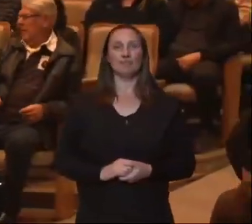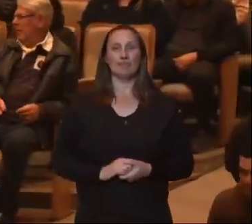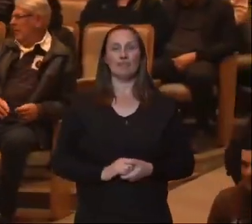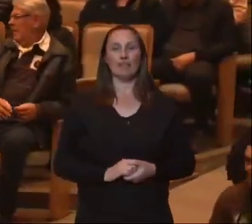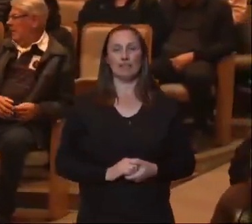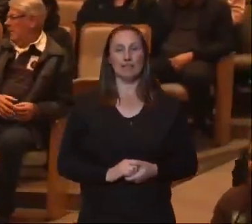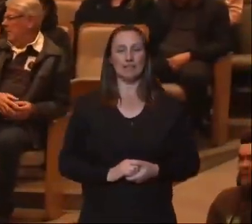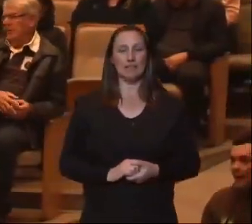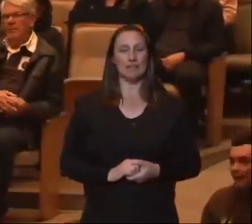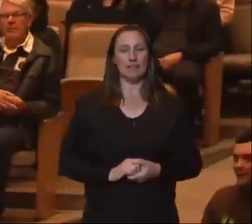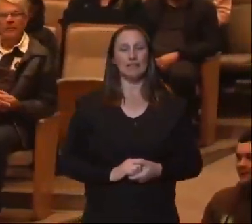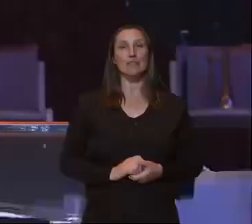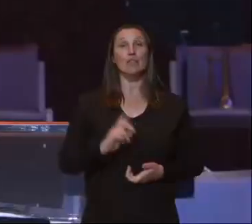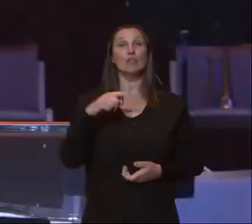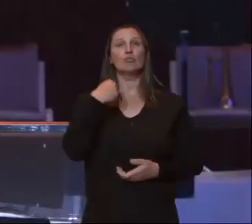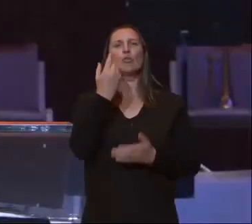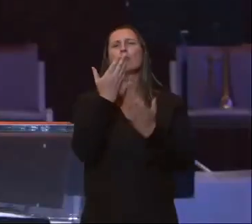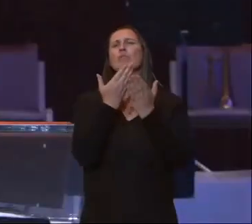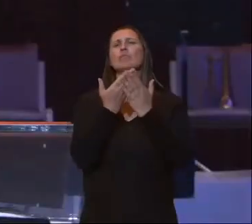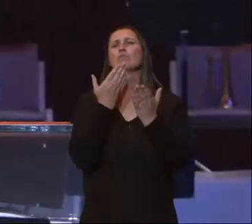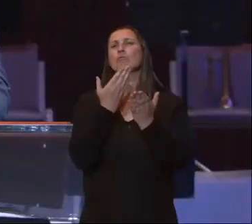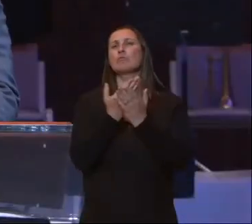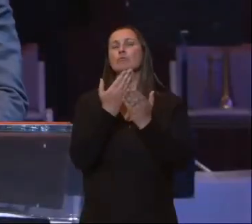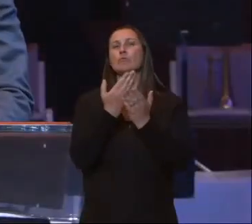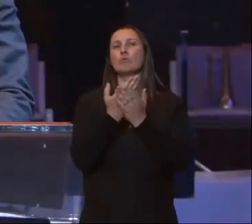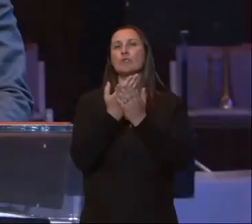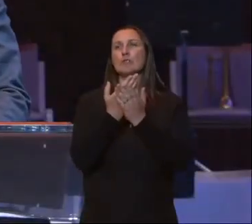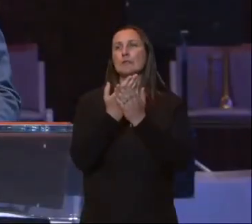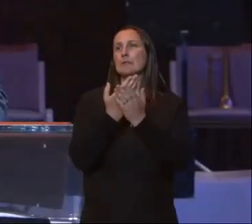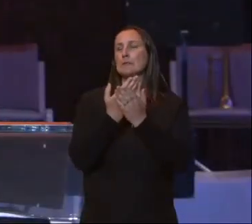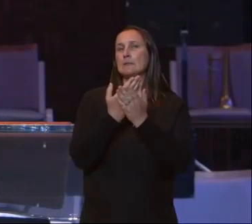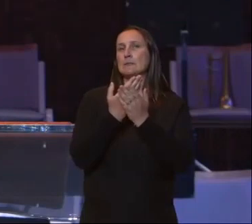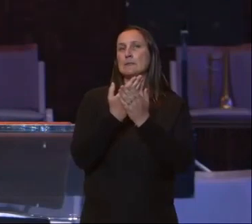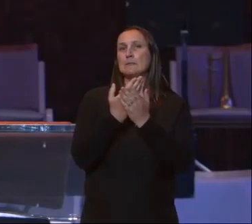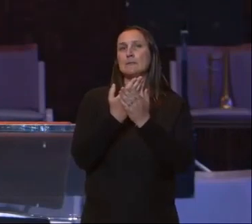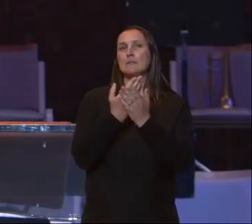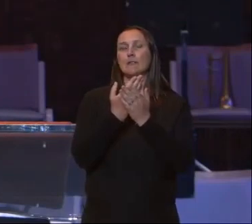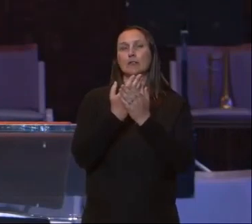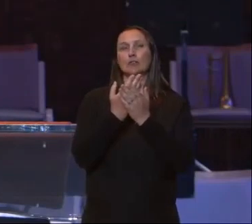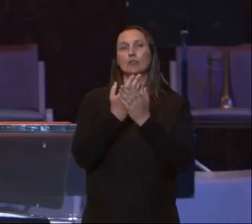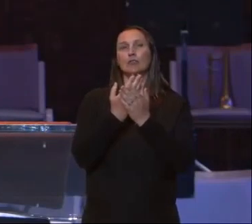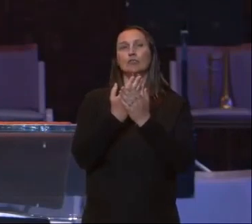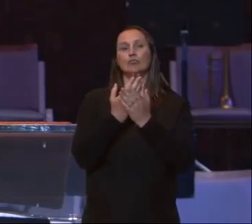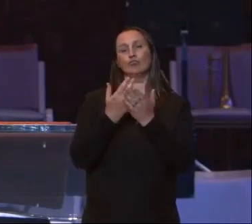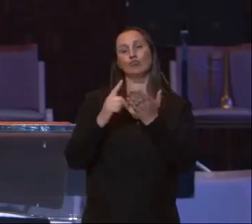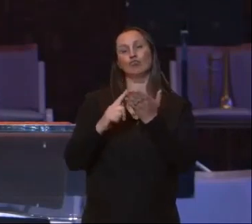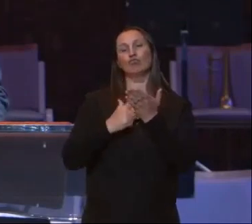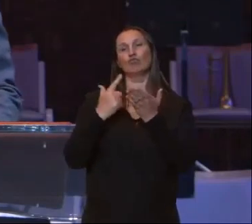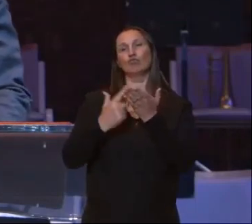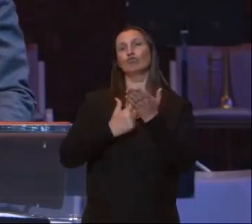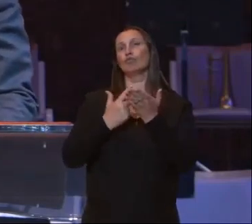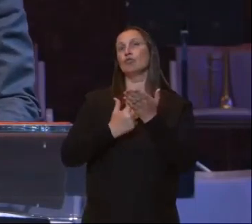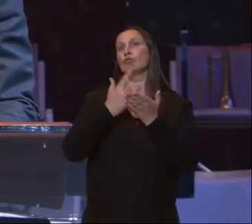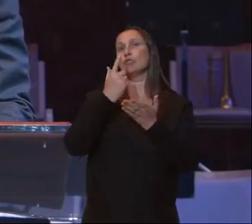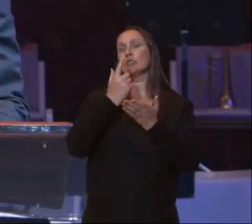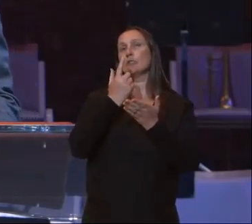Nós temos estudado uma série de mensagens no livro de Reis, como